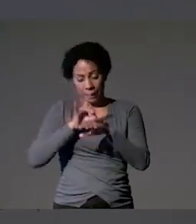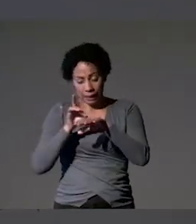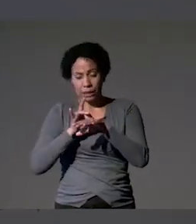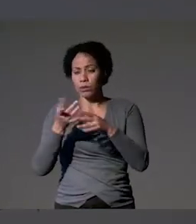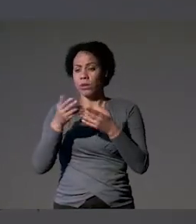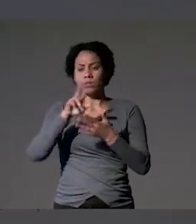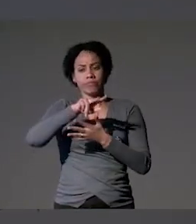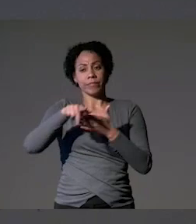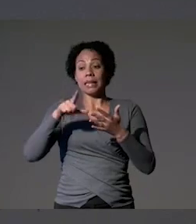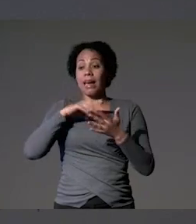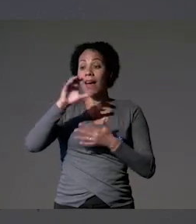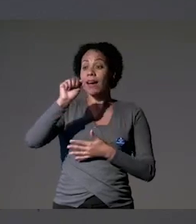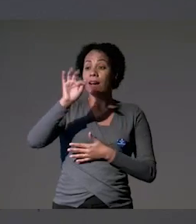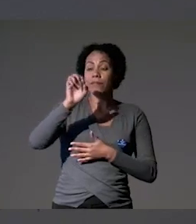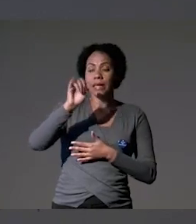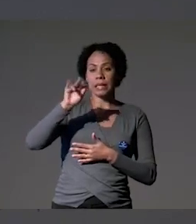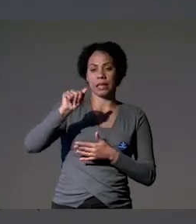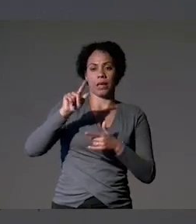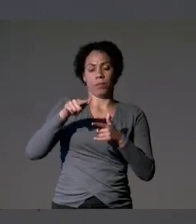substâncias são ricas em cafeína.